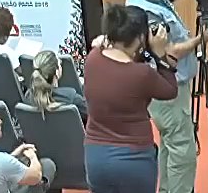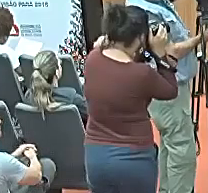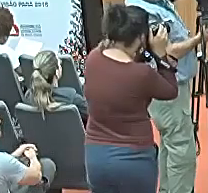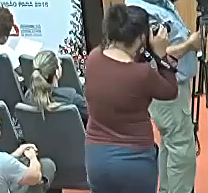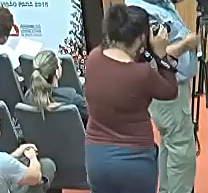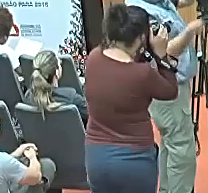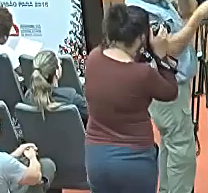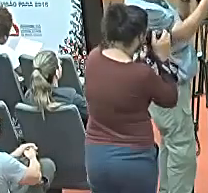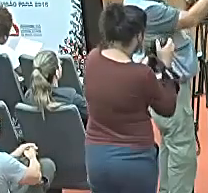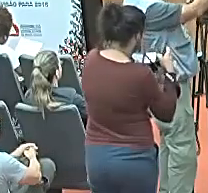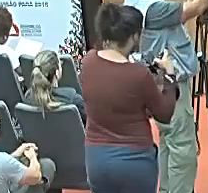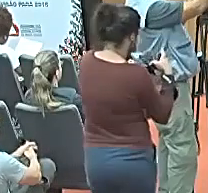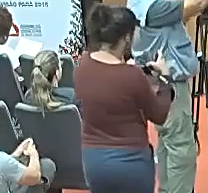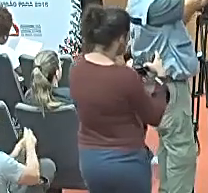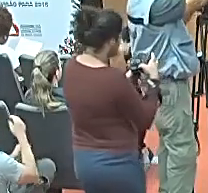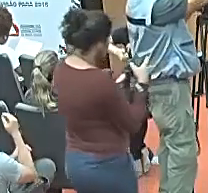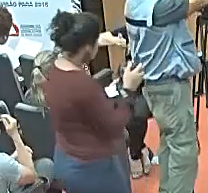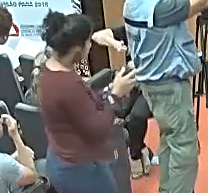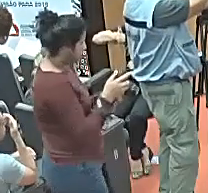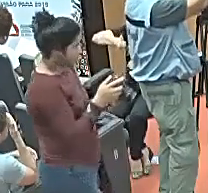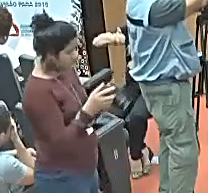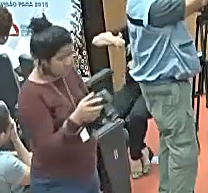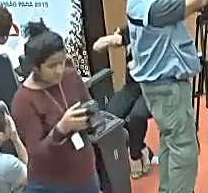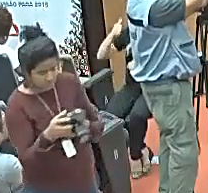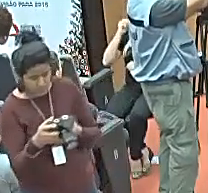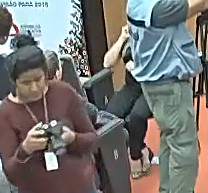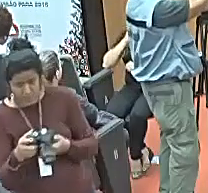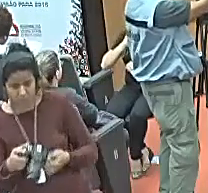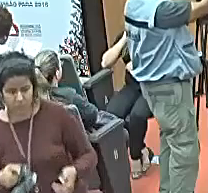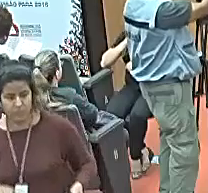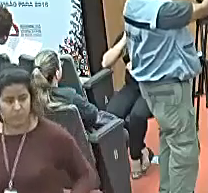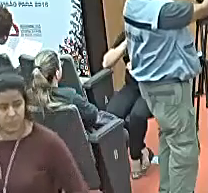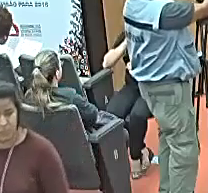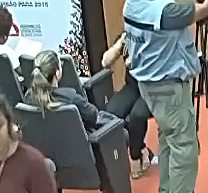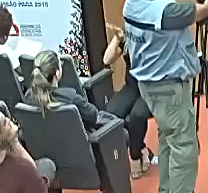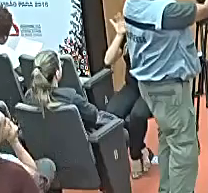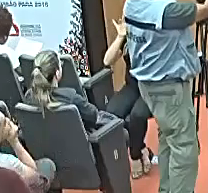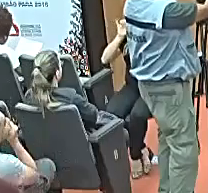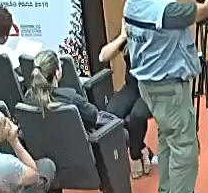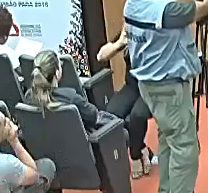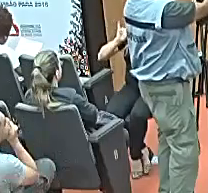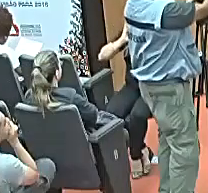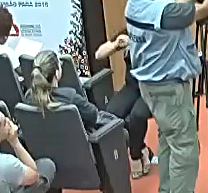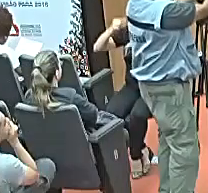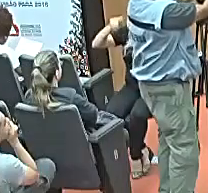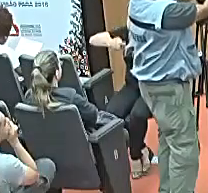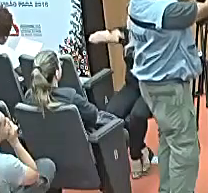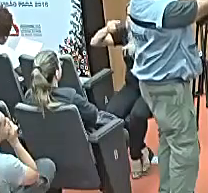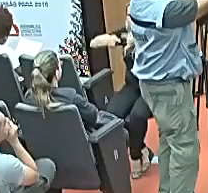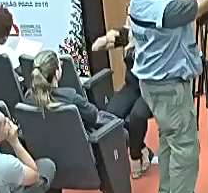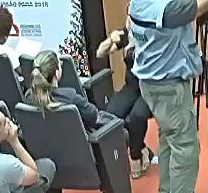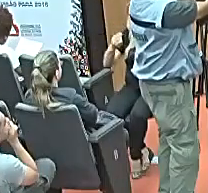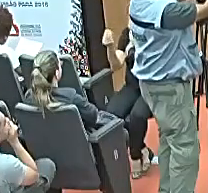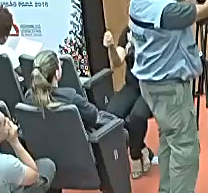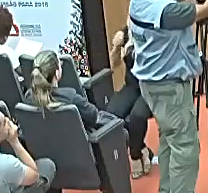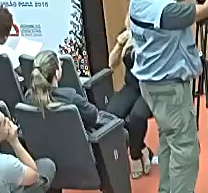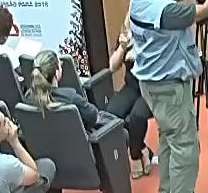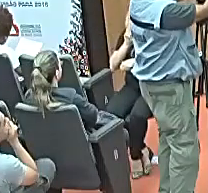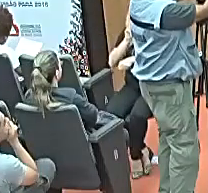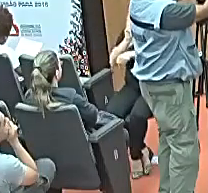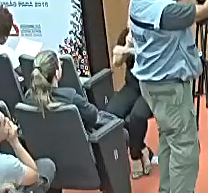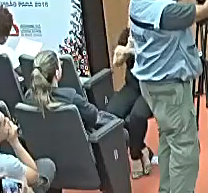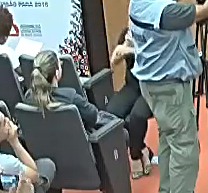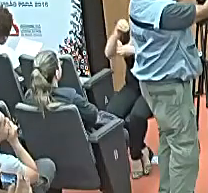pela primeira vez no estado nós discutimos com milhares de lideranças no interior do estado a